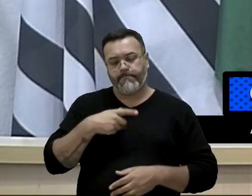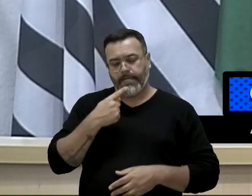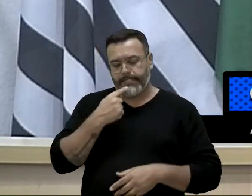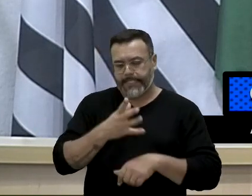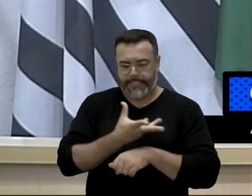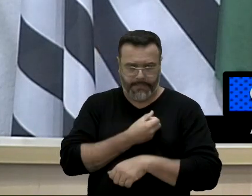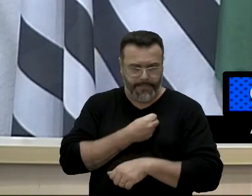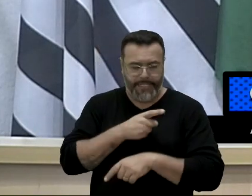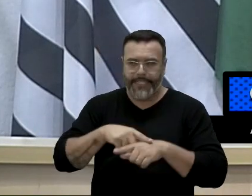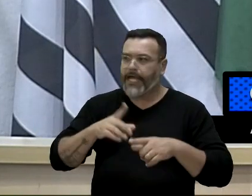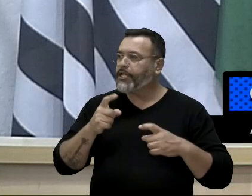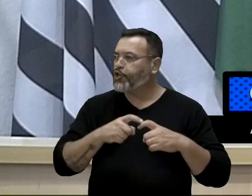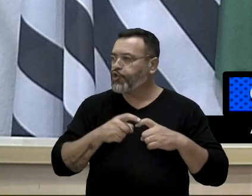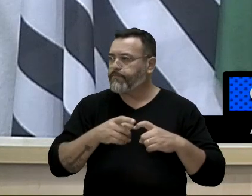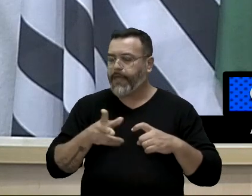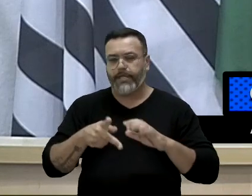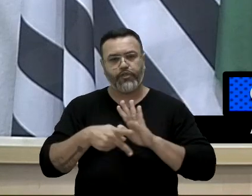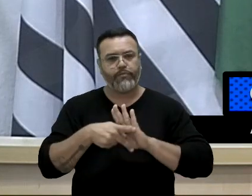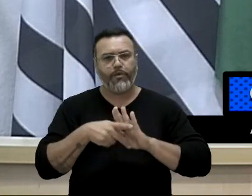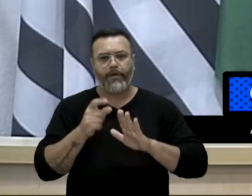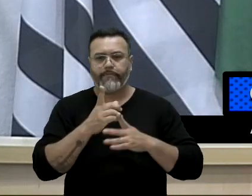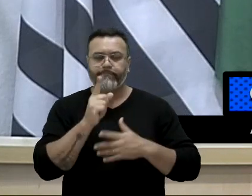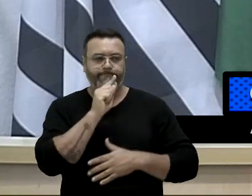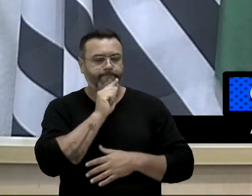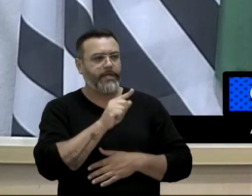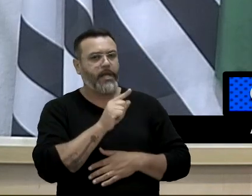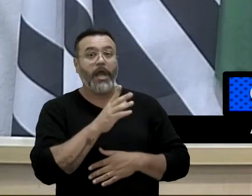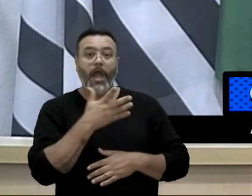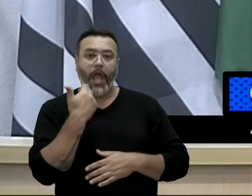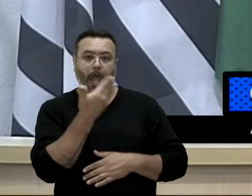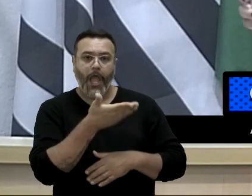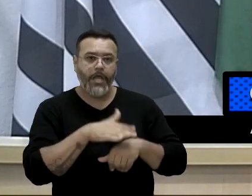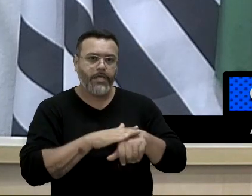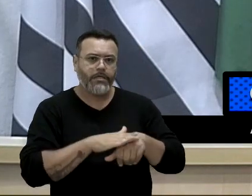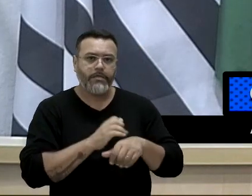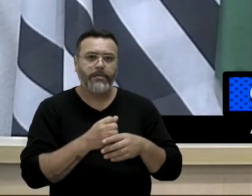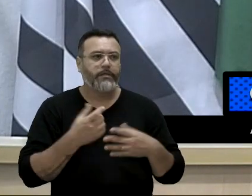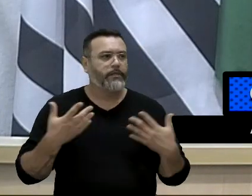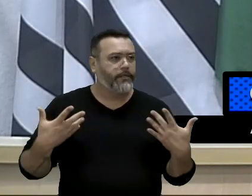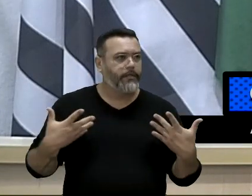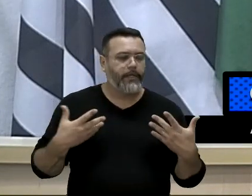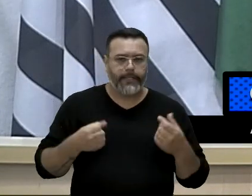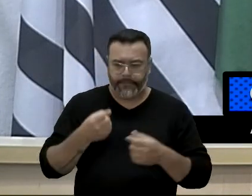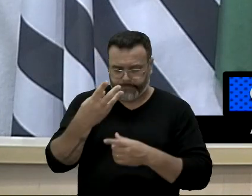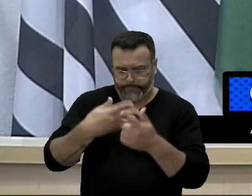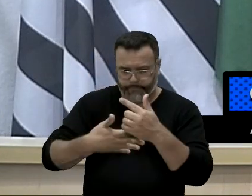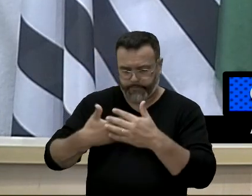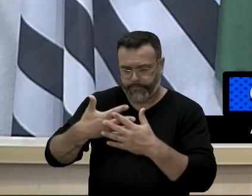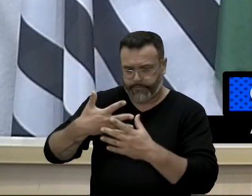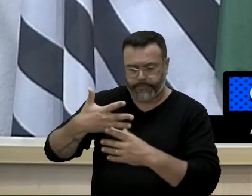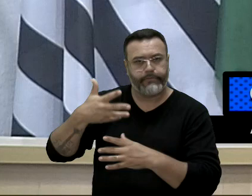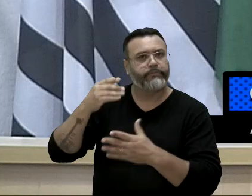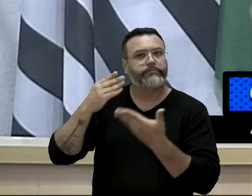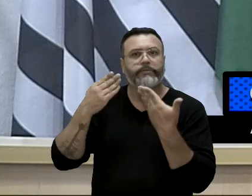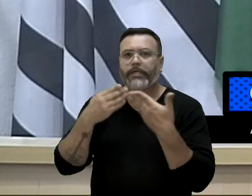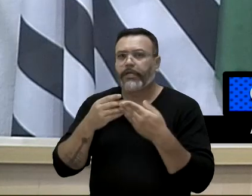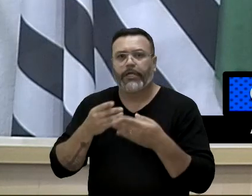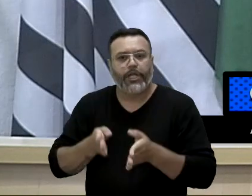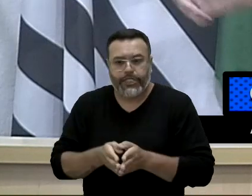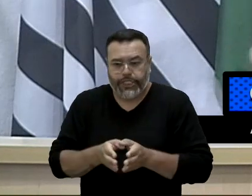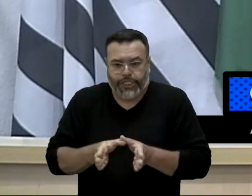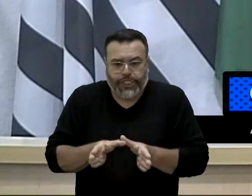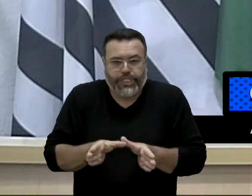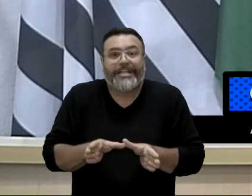isso da Simone. Doutora, a menina está com quase 5 dedos, pelo amor de Deus, não manda ela embora. Eu cheguei nesse ponto. Não manda ela embora, porque ela